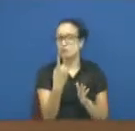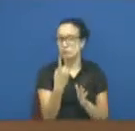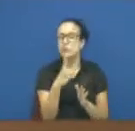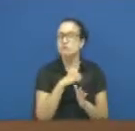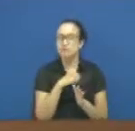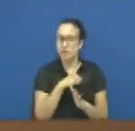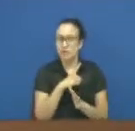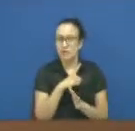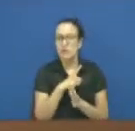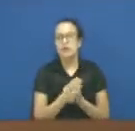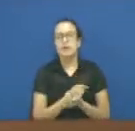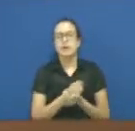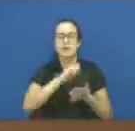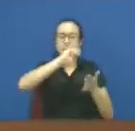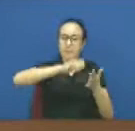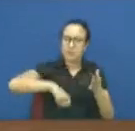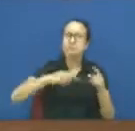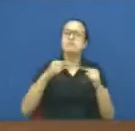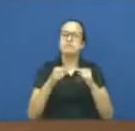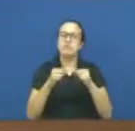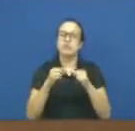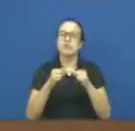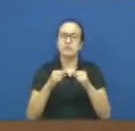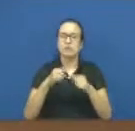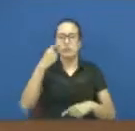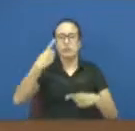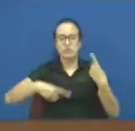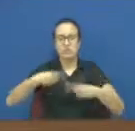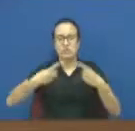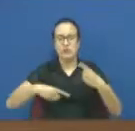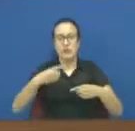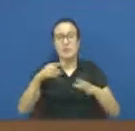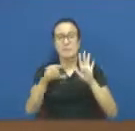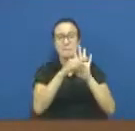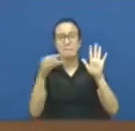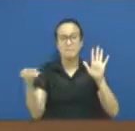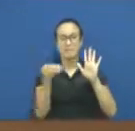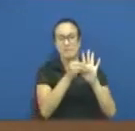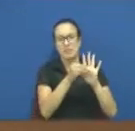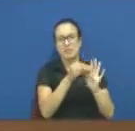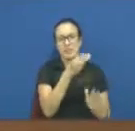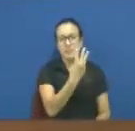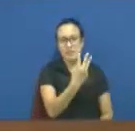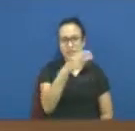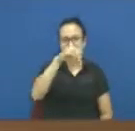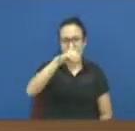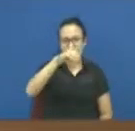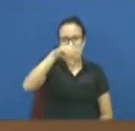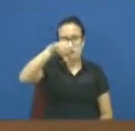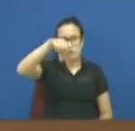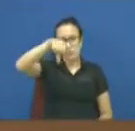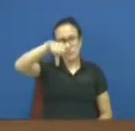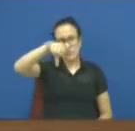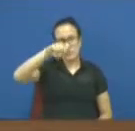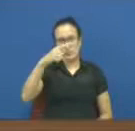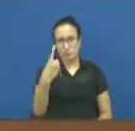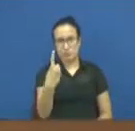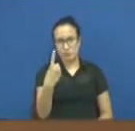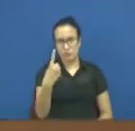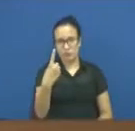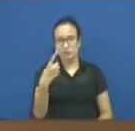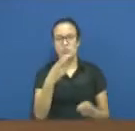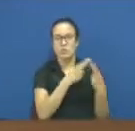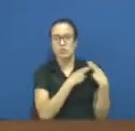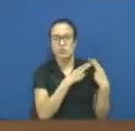pareceres das comissões são favoráveis. Está em discussão a emenda 3091, de autoria do nobre